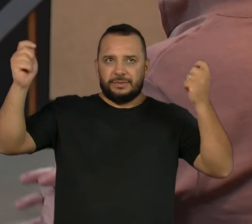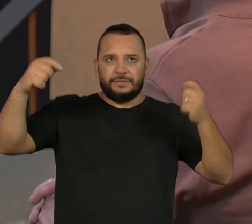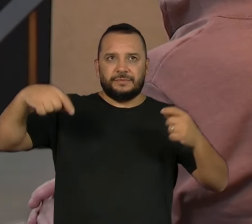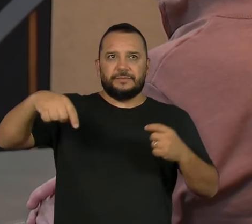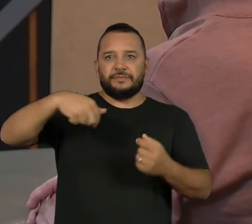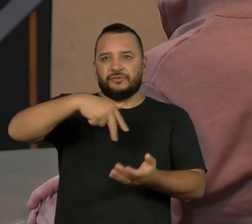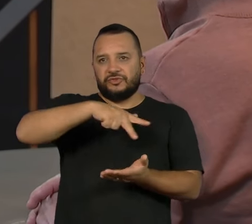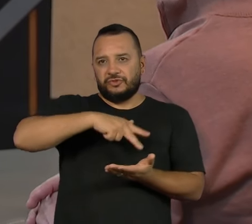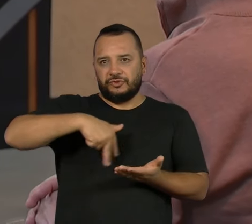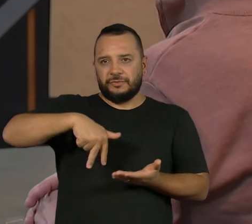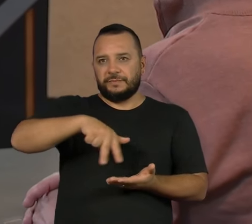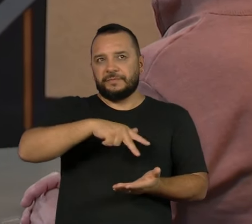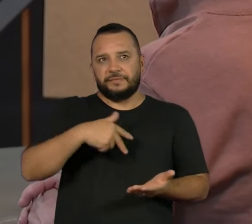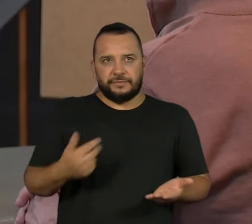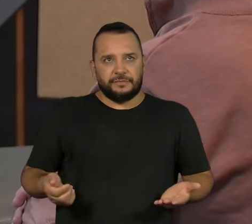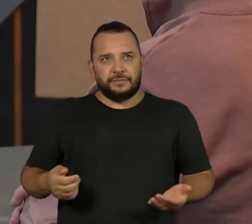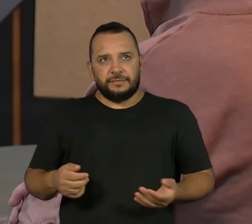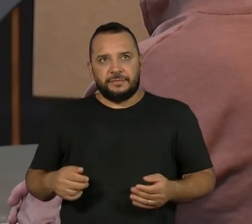giros,